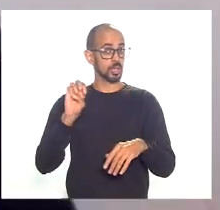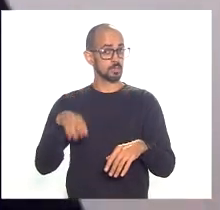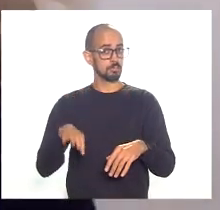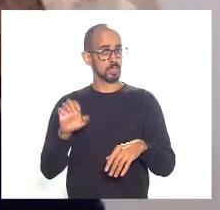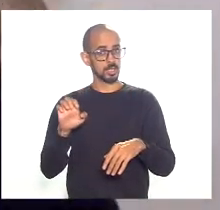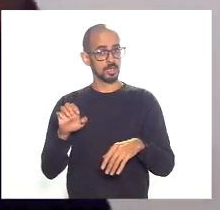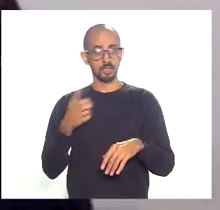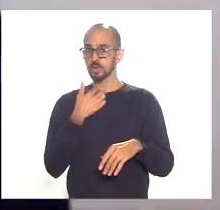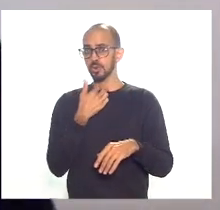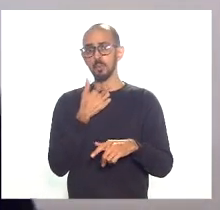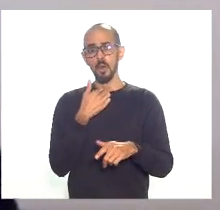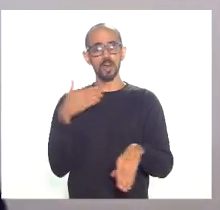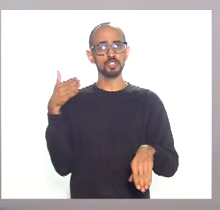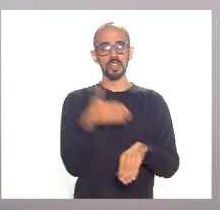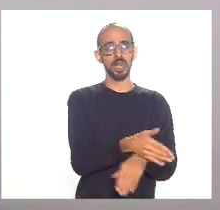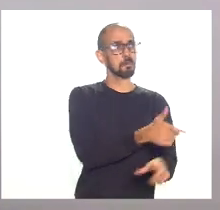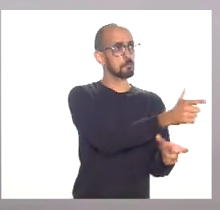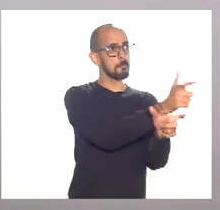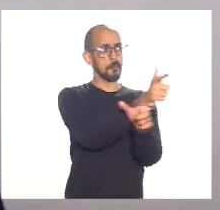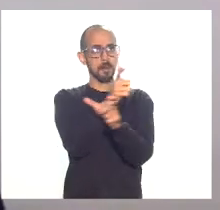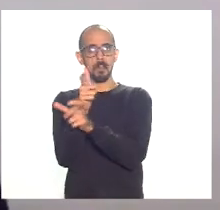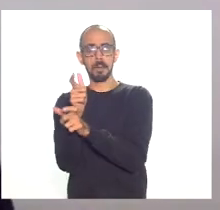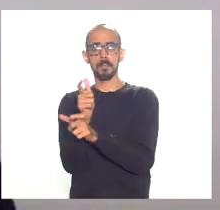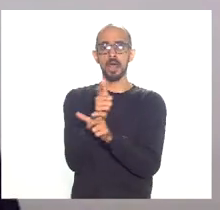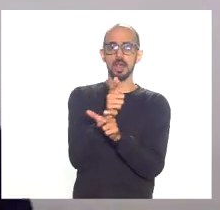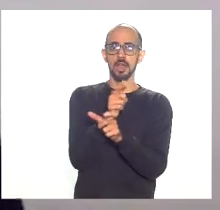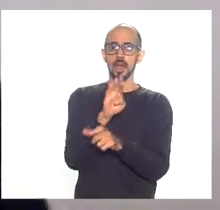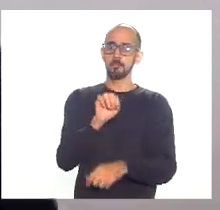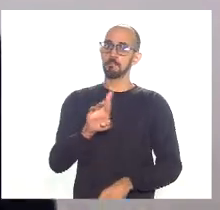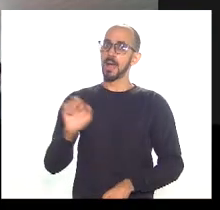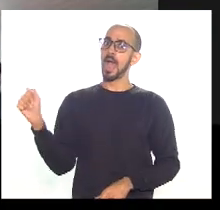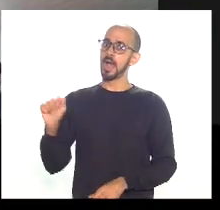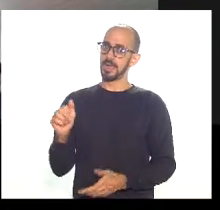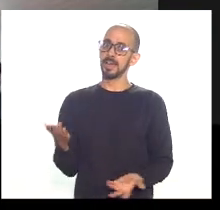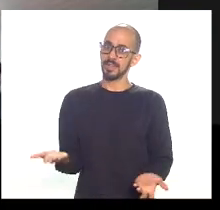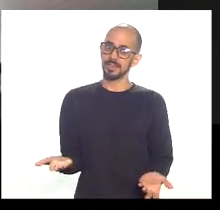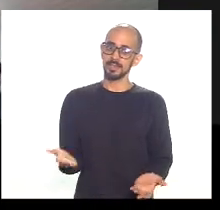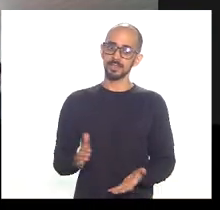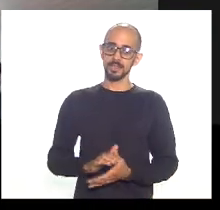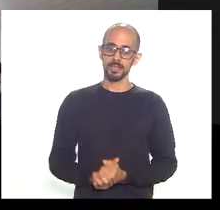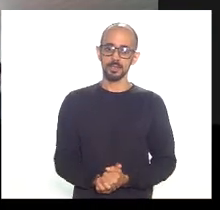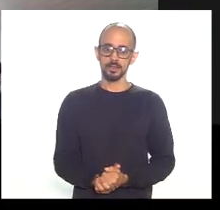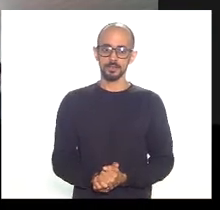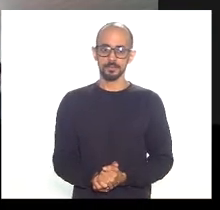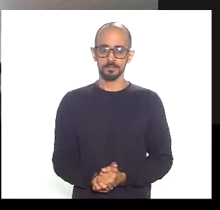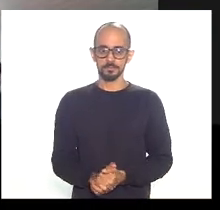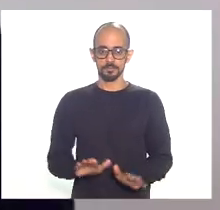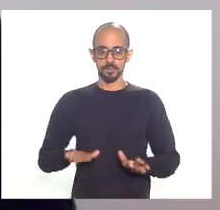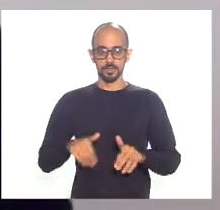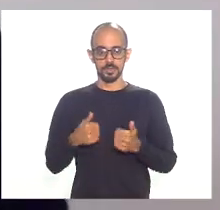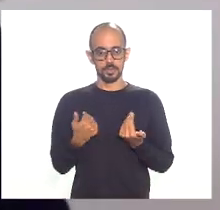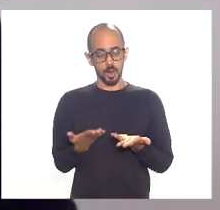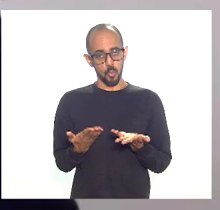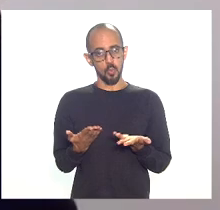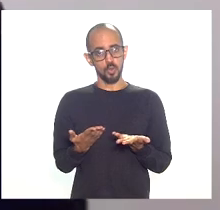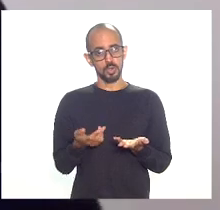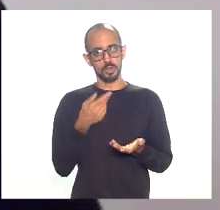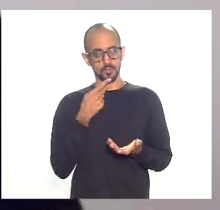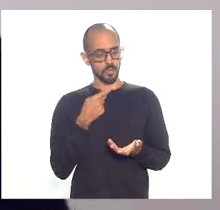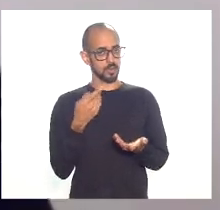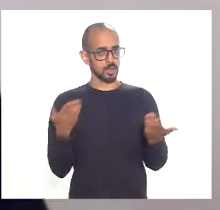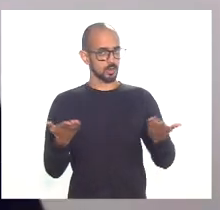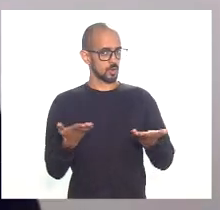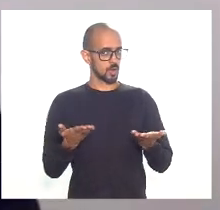não pode entrar atirando num condomínio Vivendas da Barra. Então, também não pode entrar atirando na favela. É sobre isso que a gente está falando aqui,